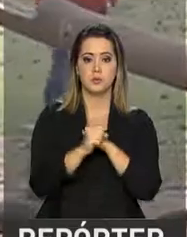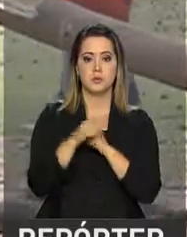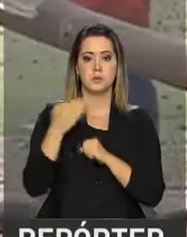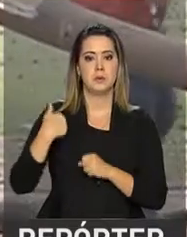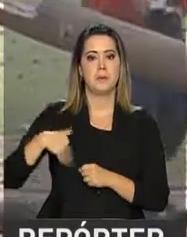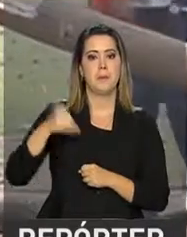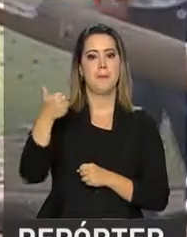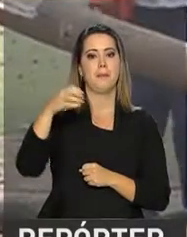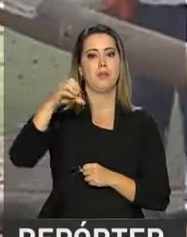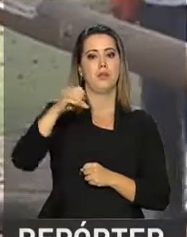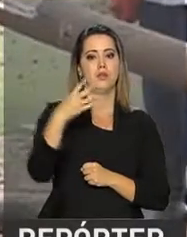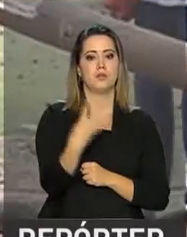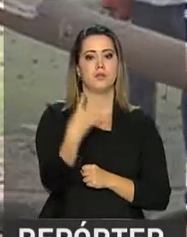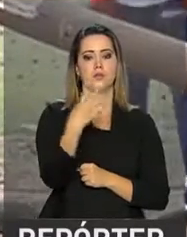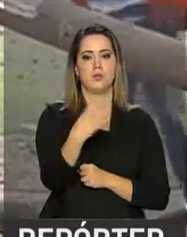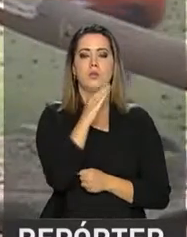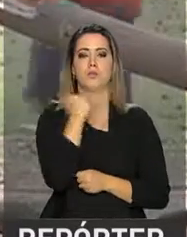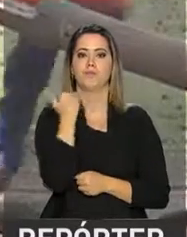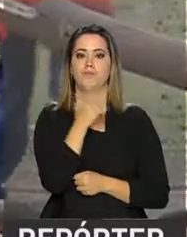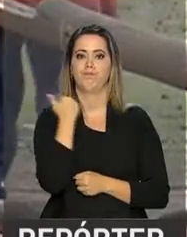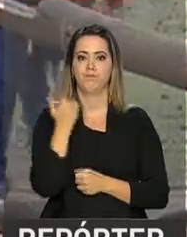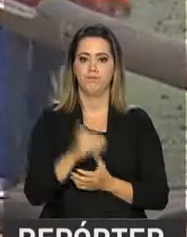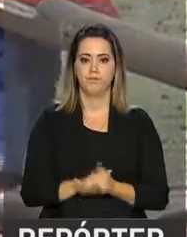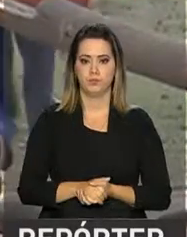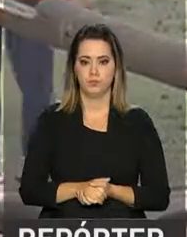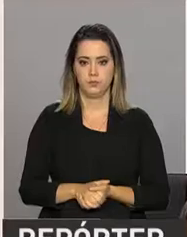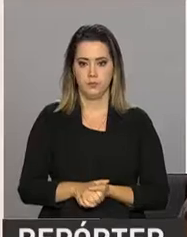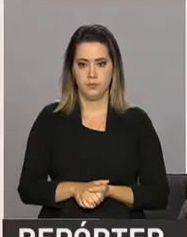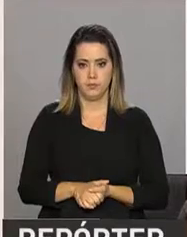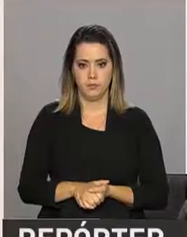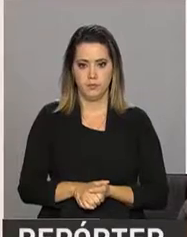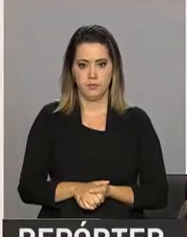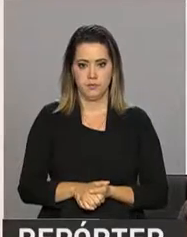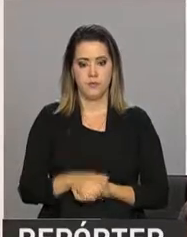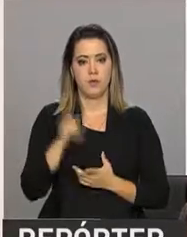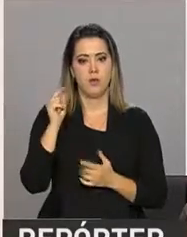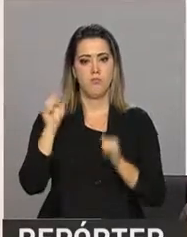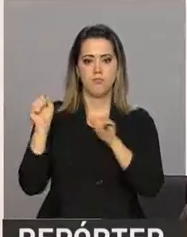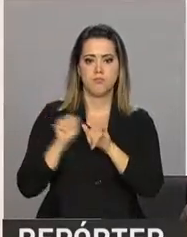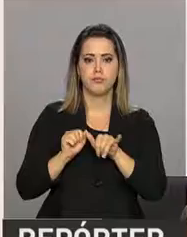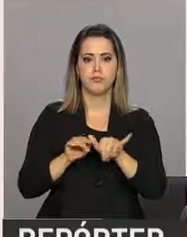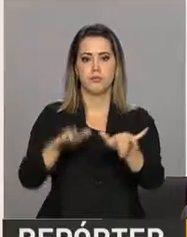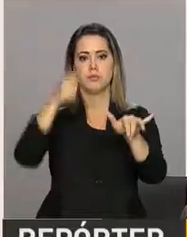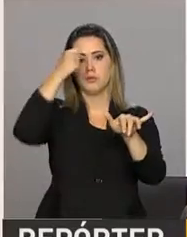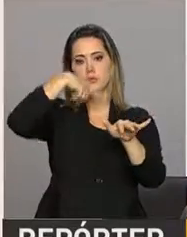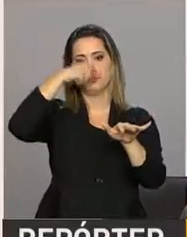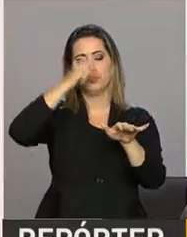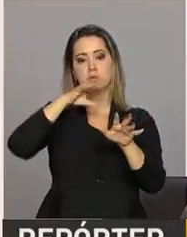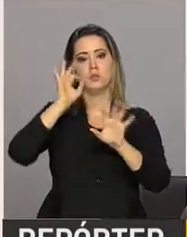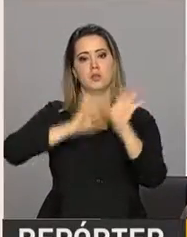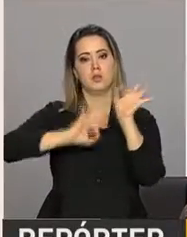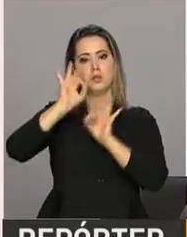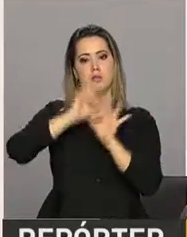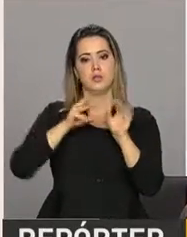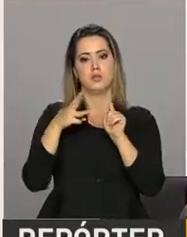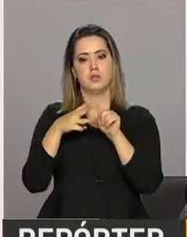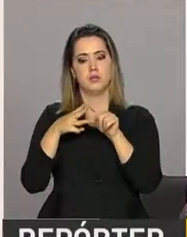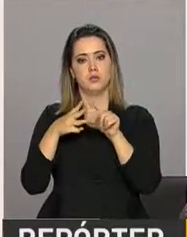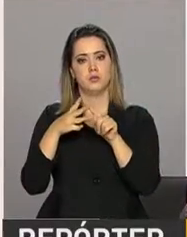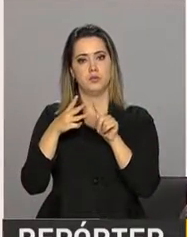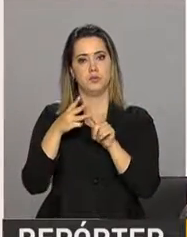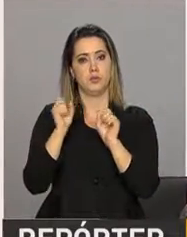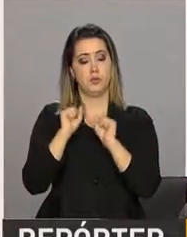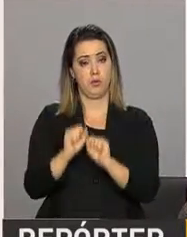fez 1944 vítimas fatais ep de minha infância a demanda organização das três esferas do